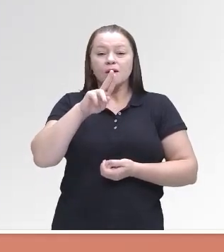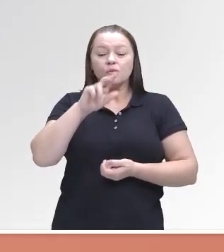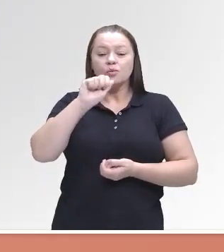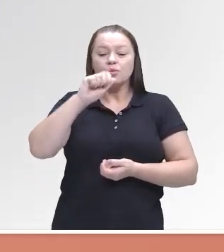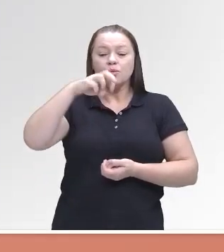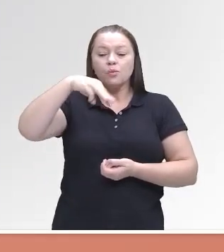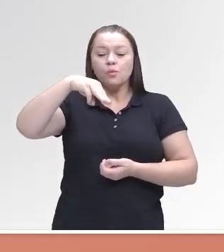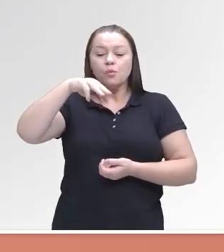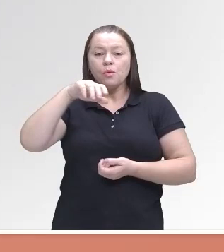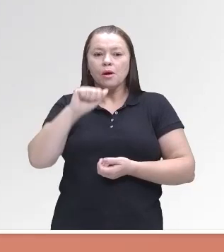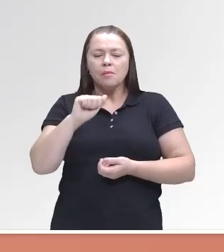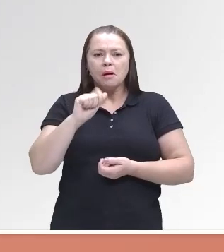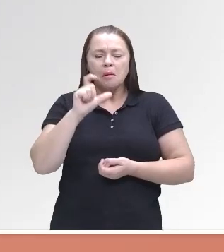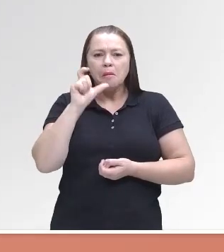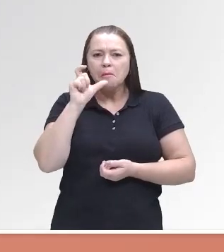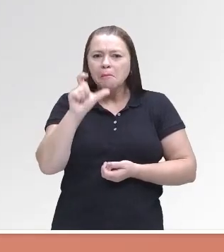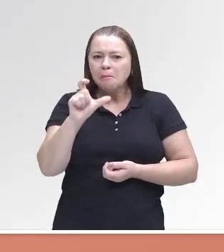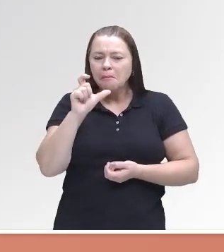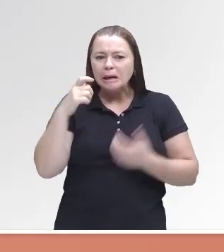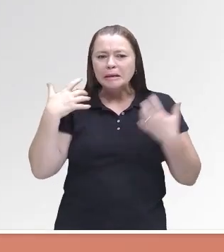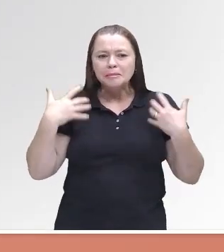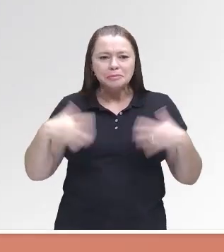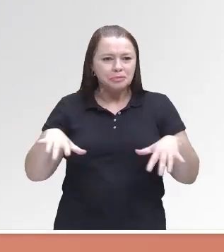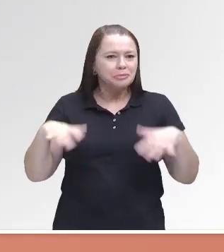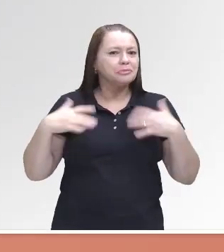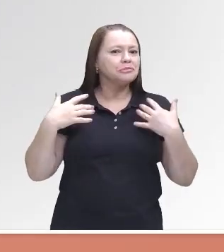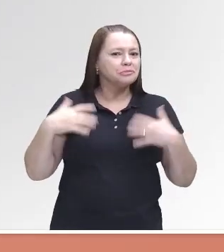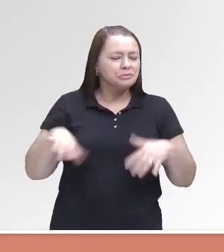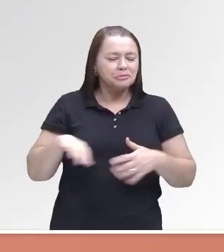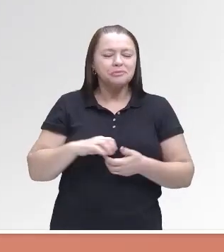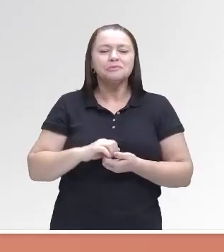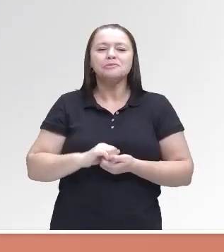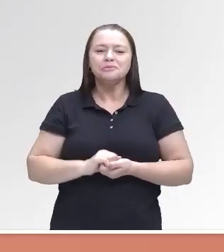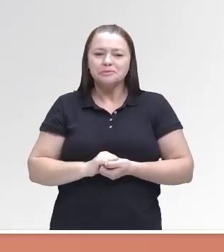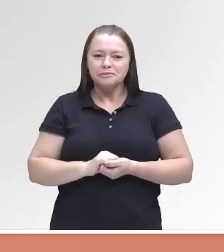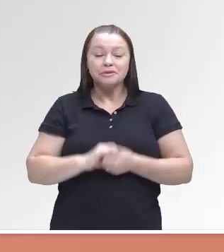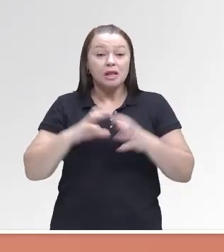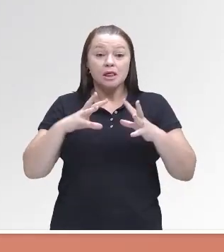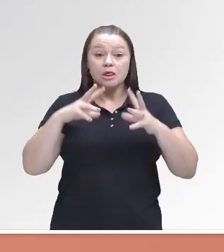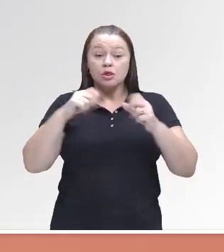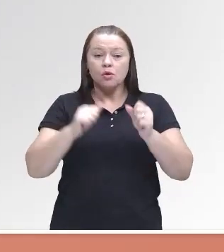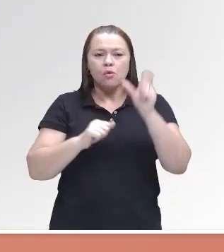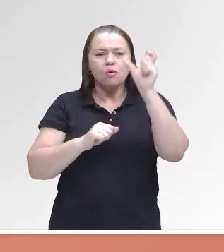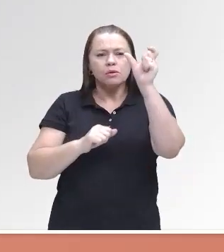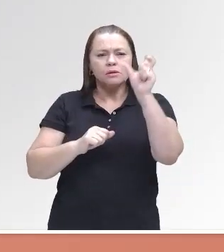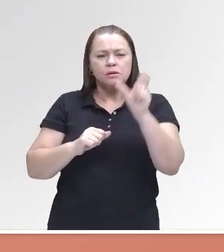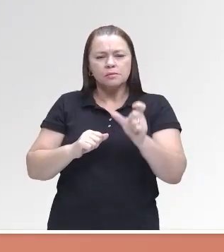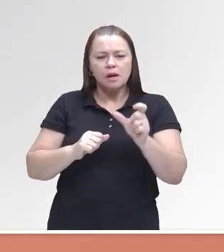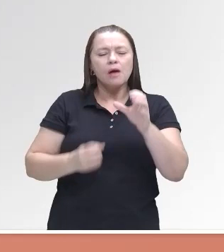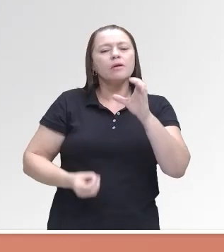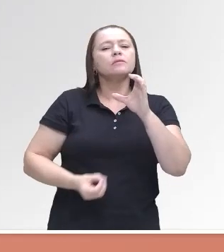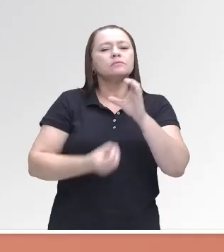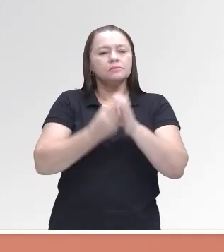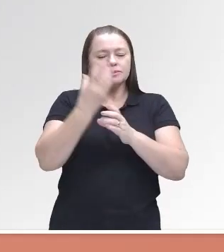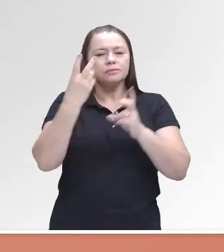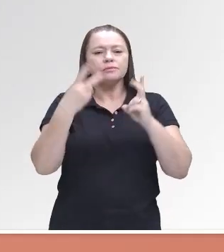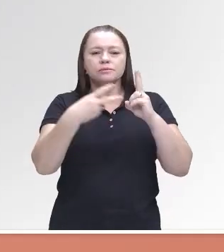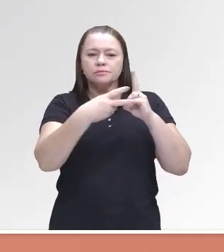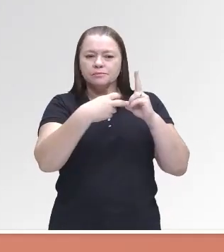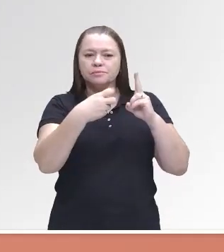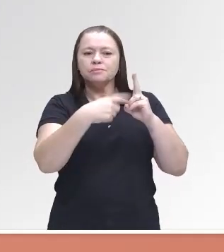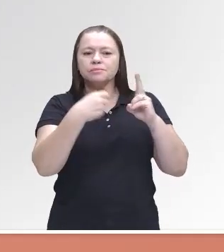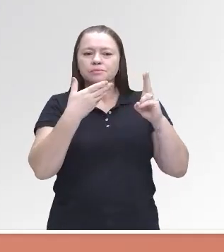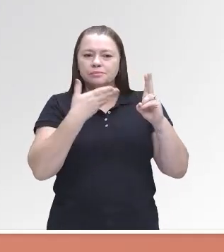Araruama. Que palavra difícil. Todas essas palavras aqui, crianças, têm origem tupi,